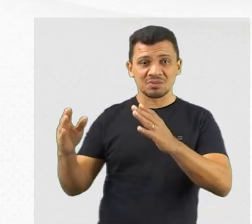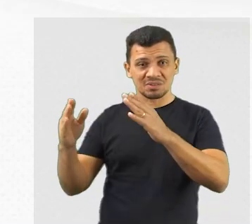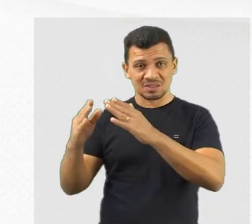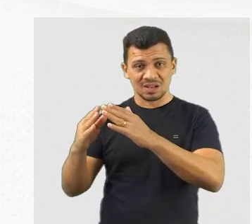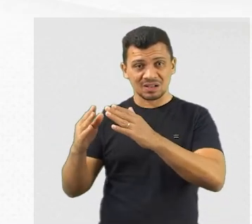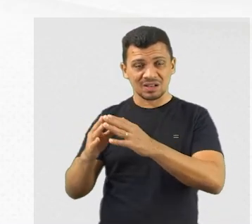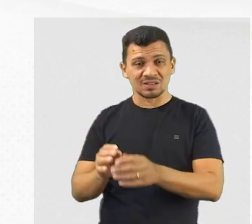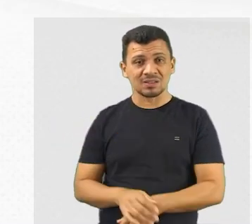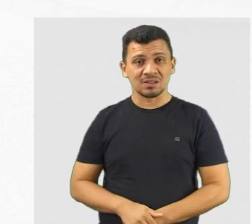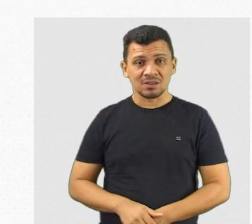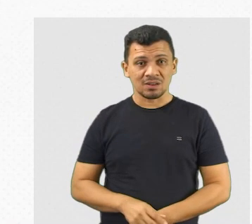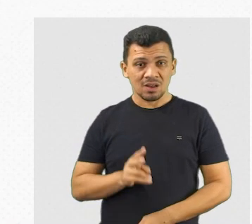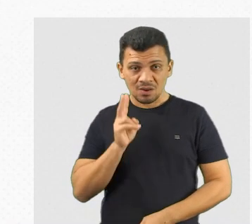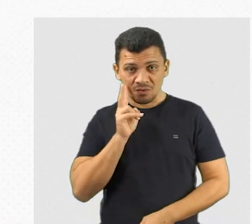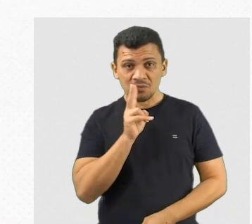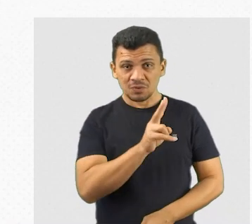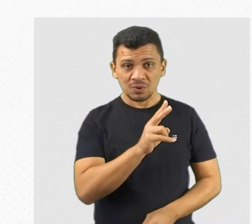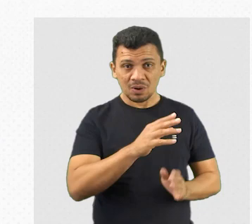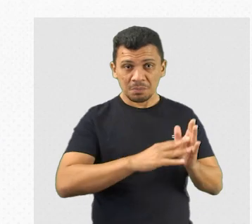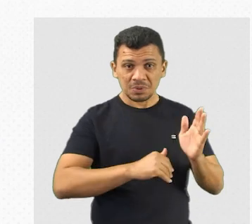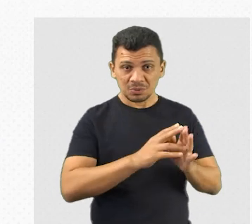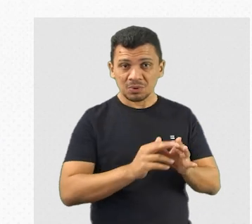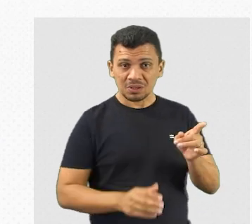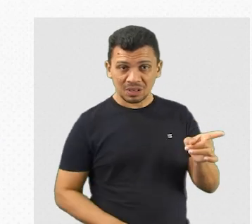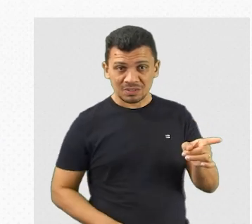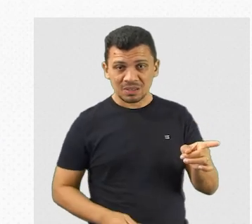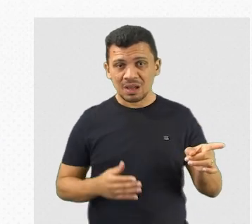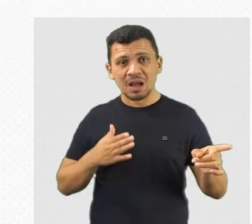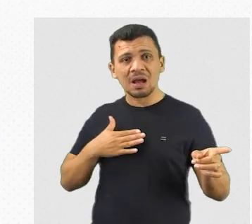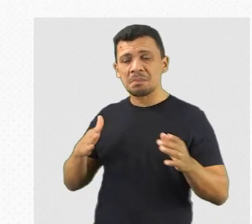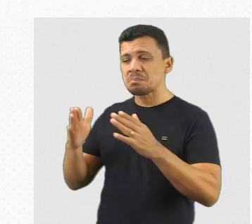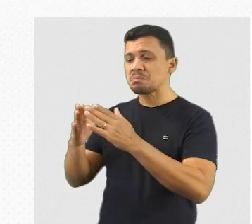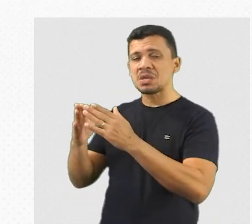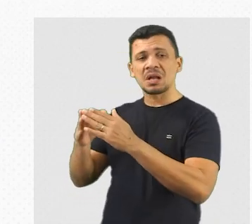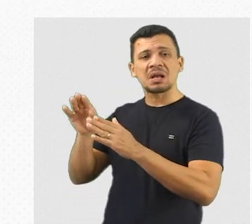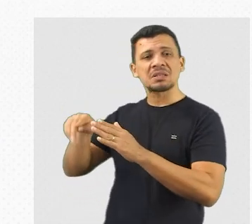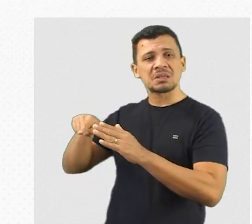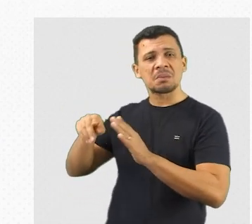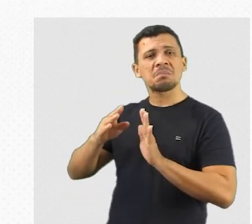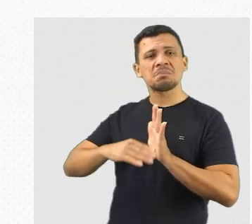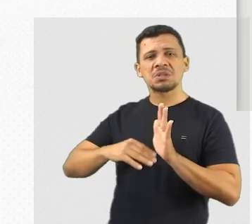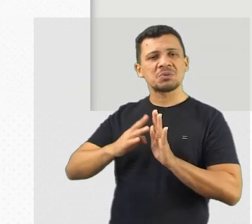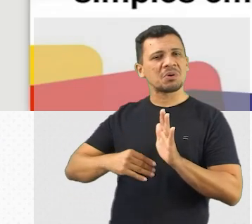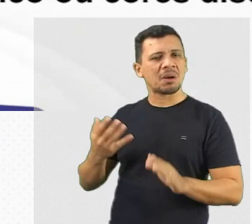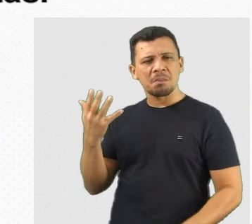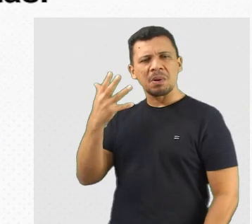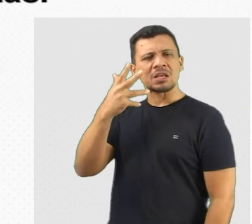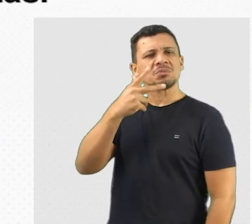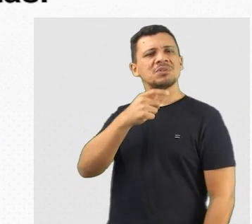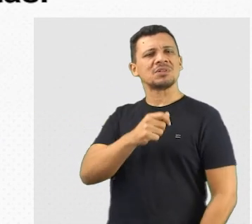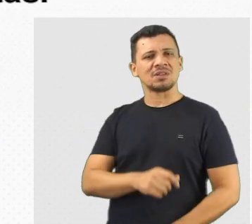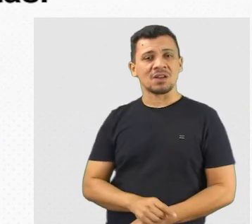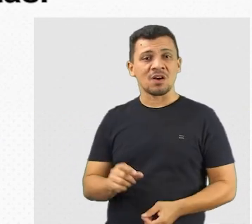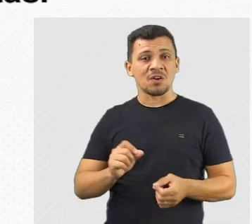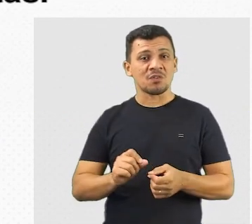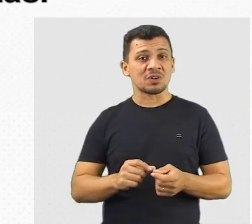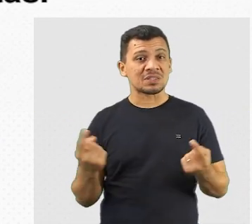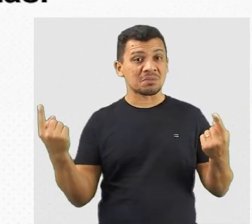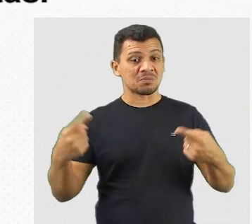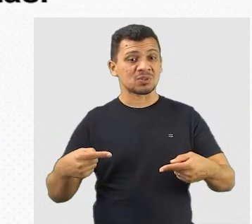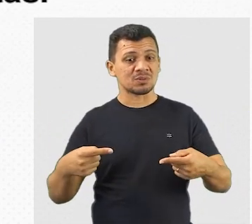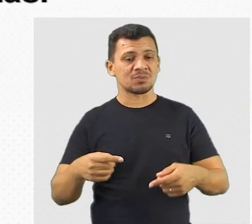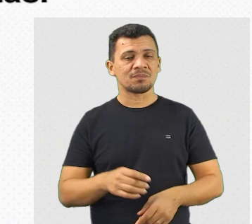pintura da casa de não sei quem? Né? A minha é mais bonita, quer ver, dar uma olhada. Então, era mais ou menos isso, para poder um disputar para o outro, para ver quem fazia